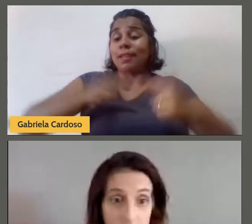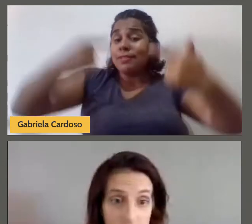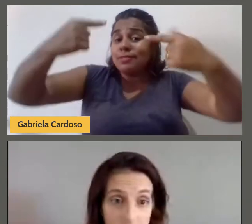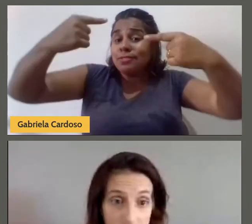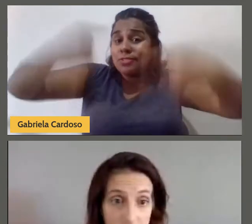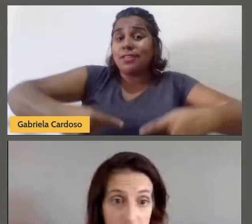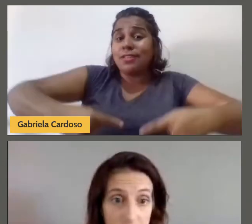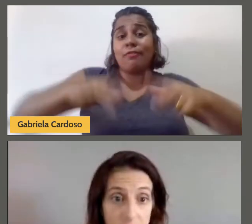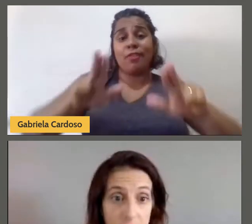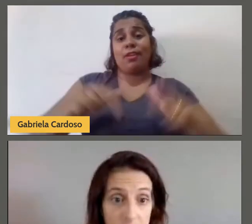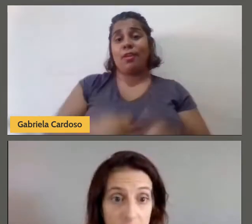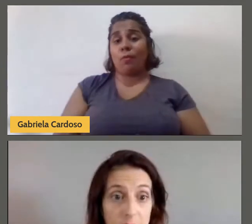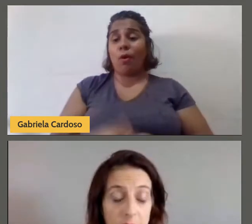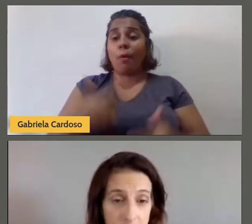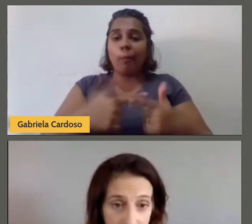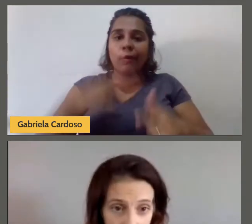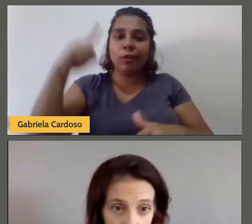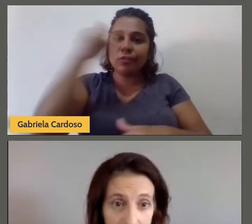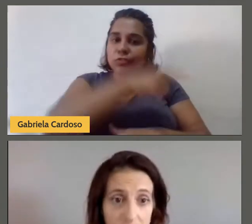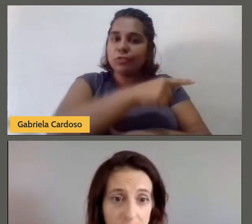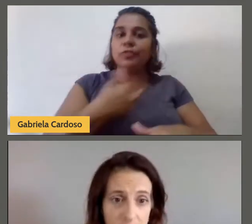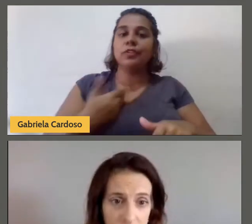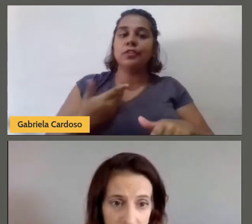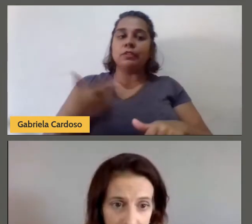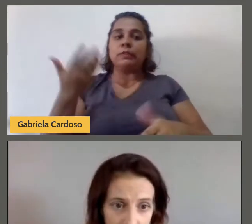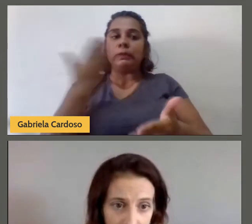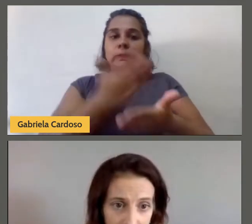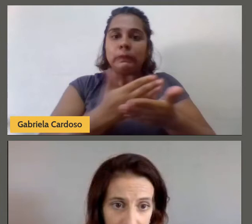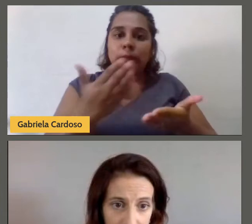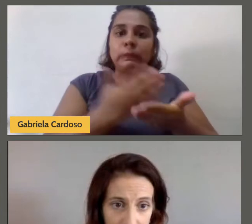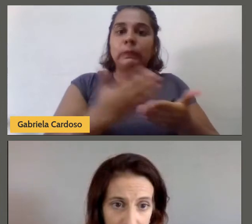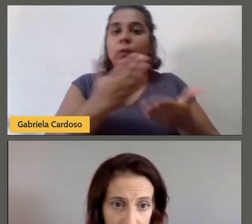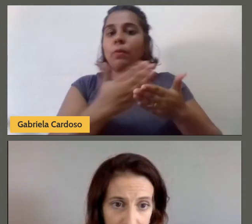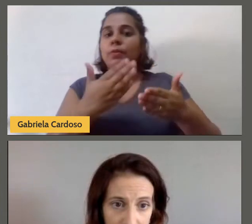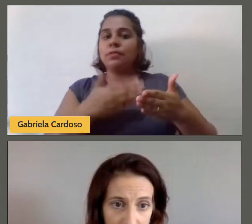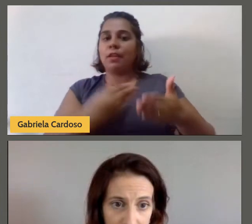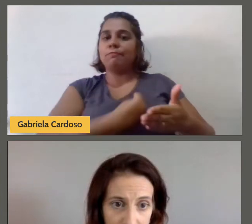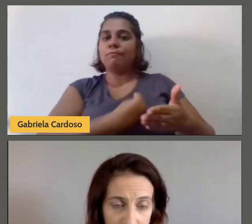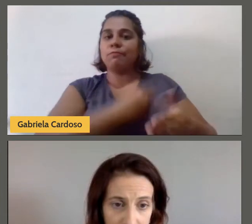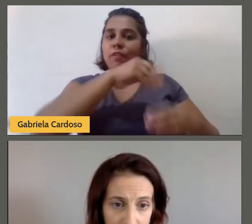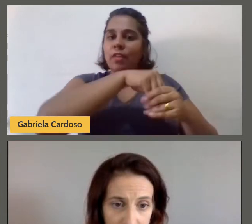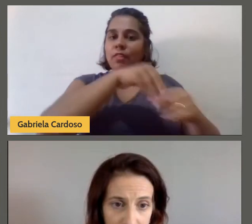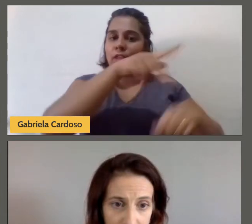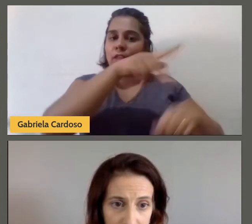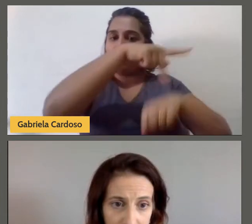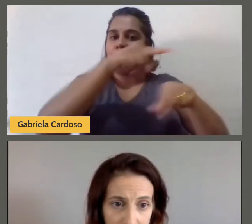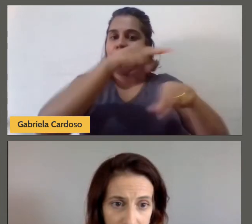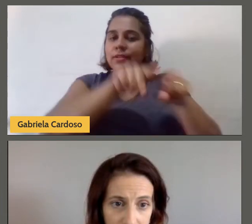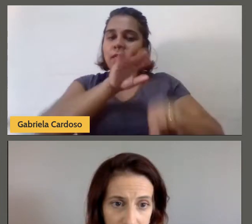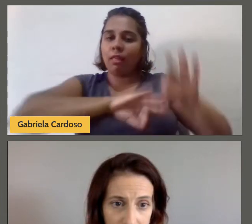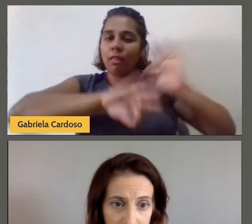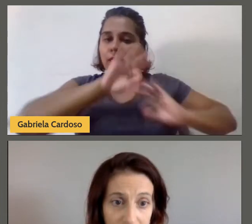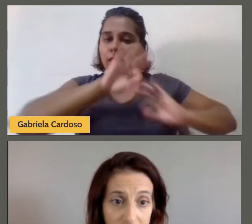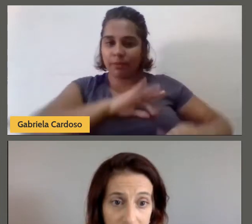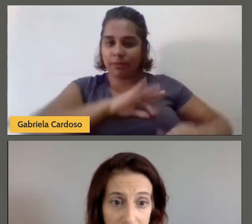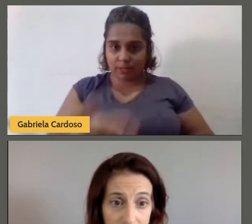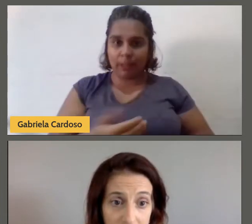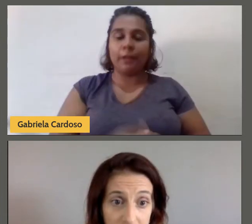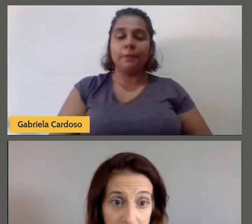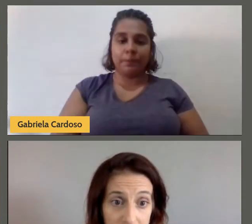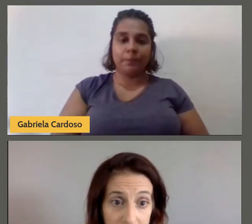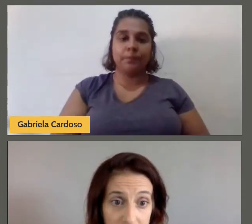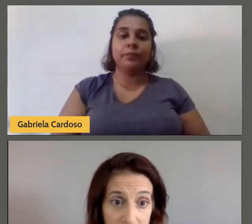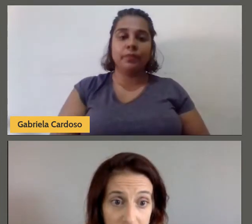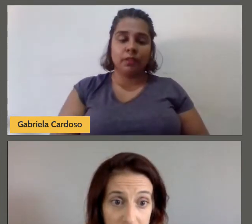de integração, acesso a benefícios econômicos e tudo mais. No Brasil, por sorte, a gente tem, e aí falo por sorte porque a gente também trabalha